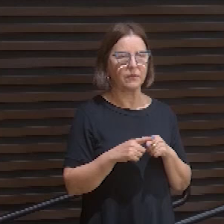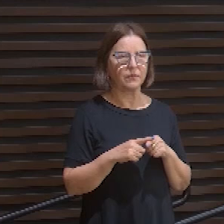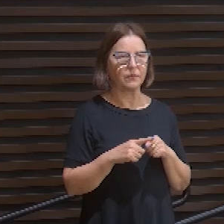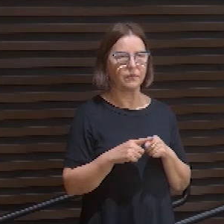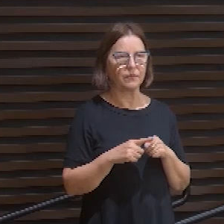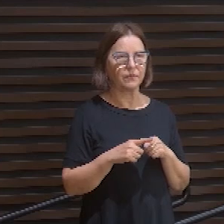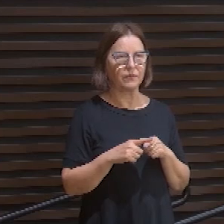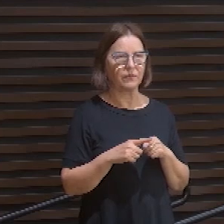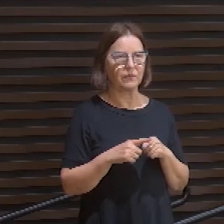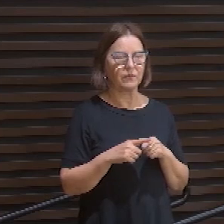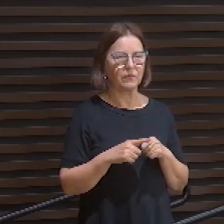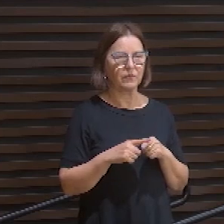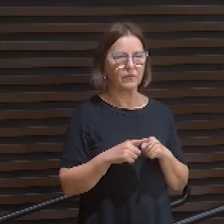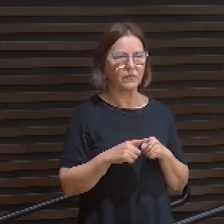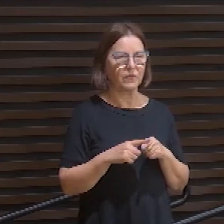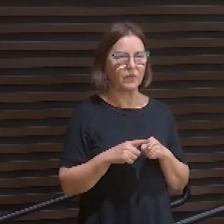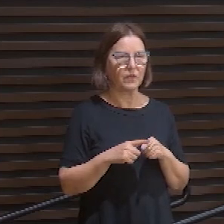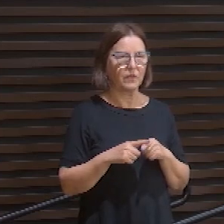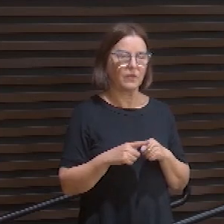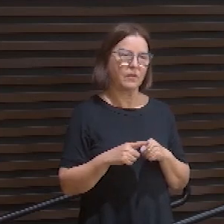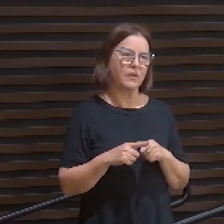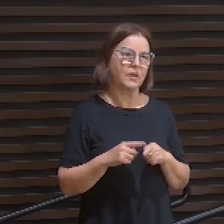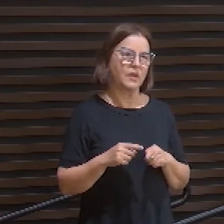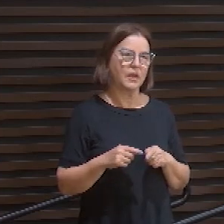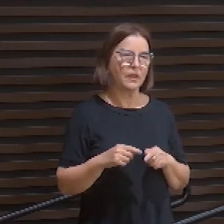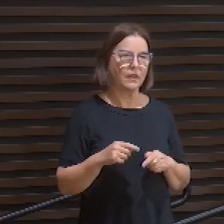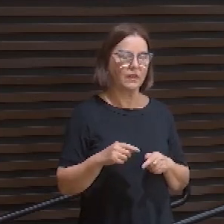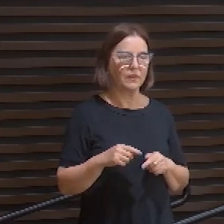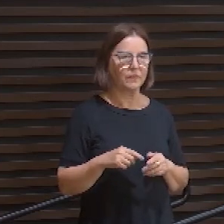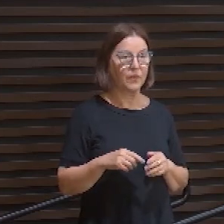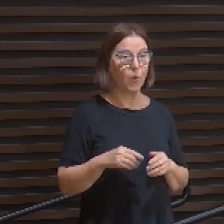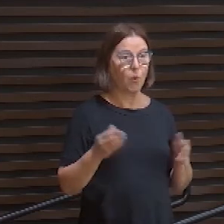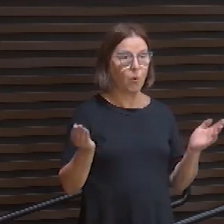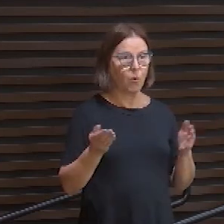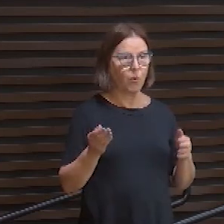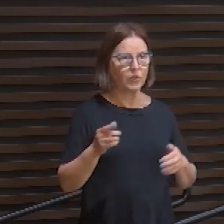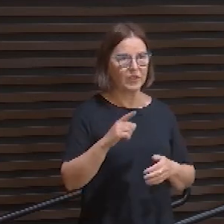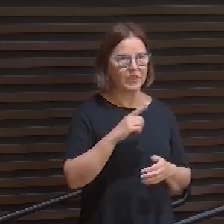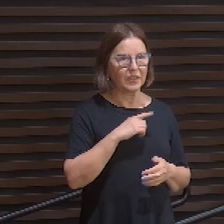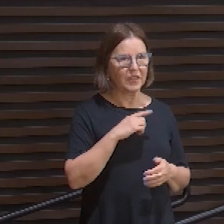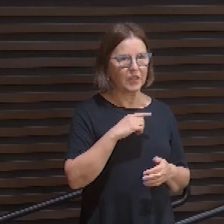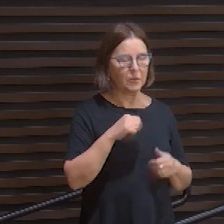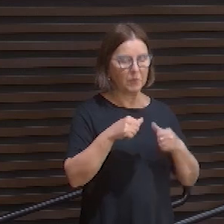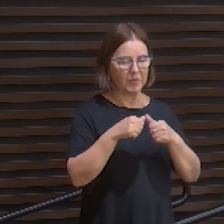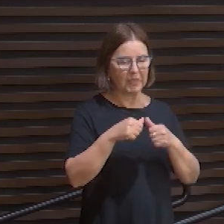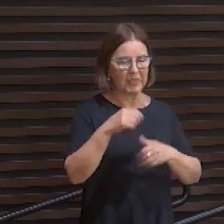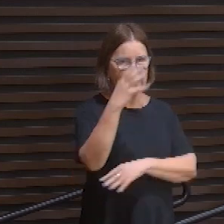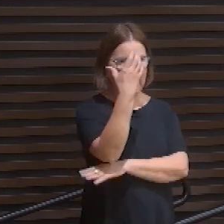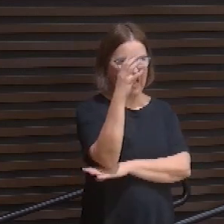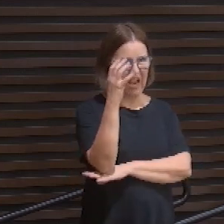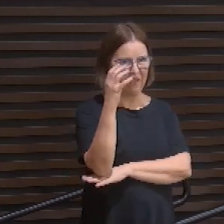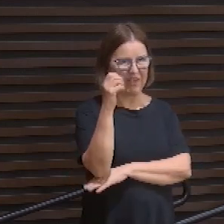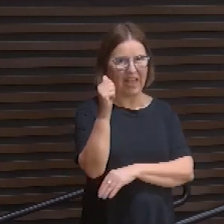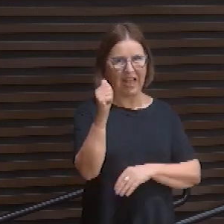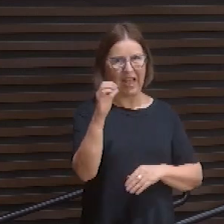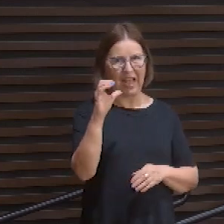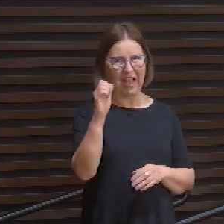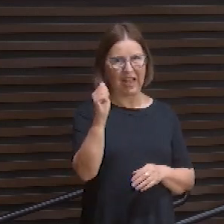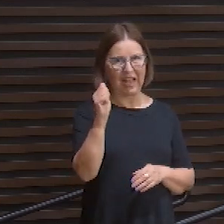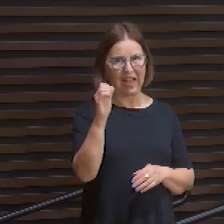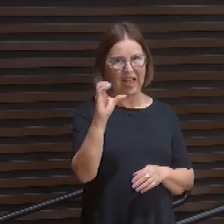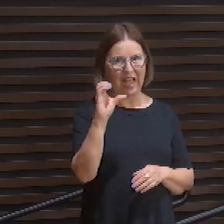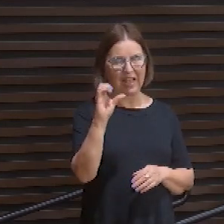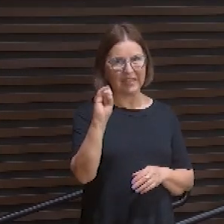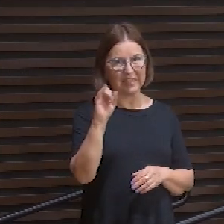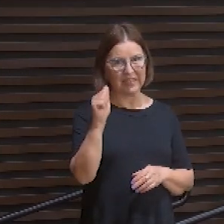preservadas para aquele momento. Hoje nós temos acácias muito mais finas, mas eles faziam as tábuas